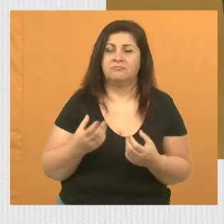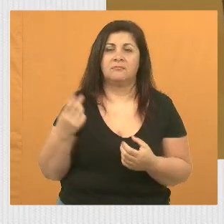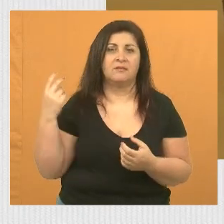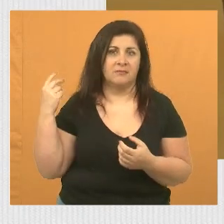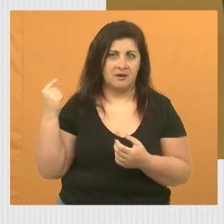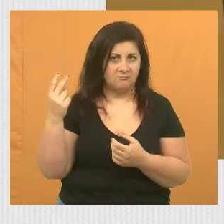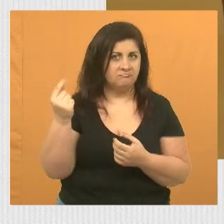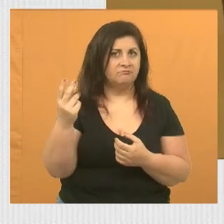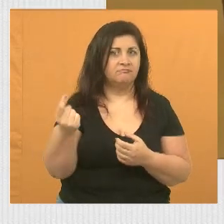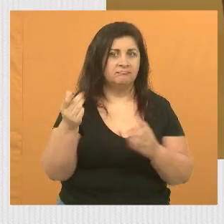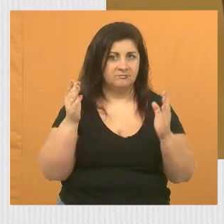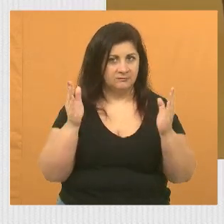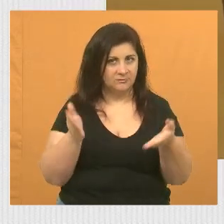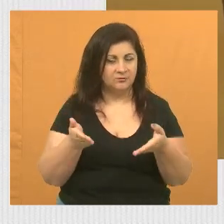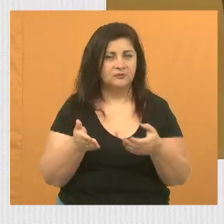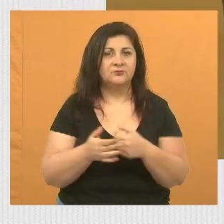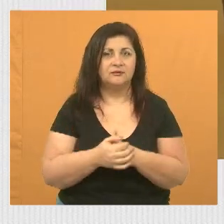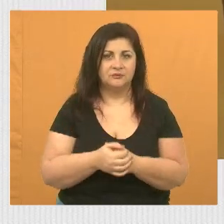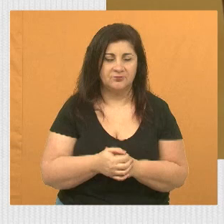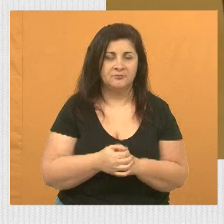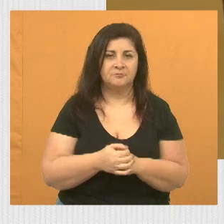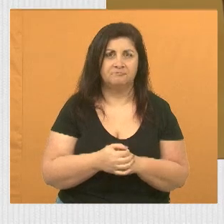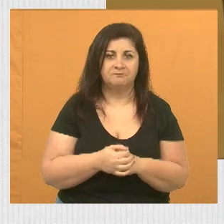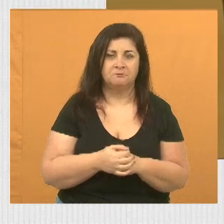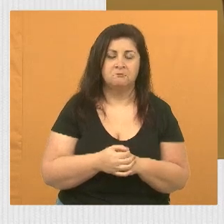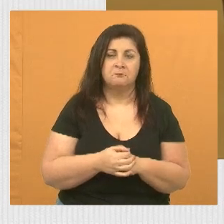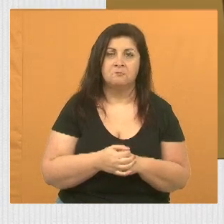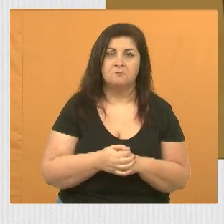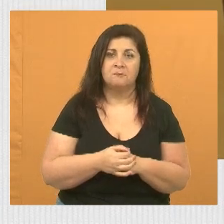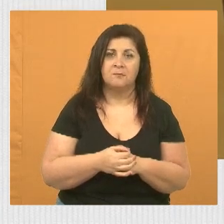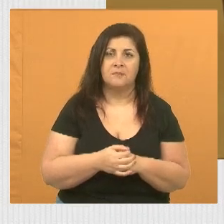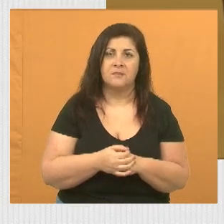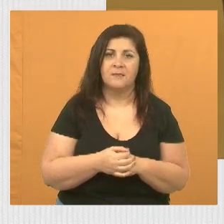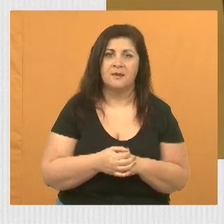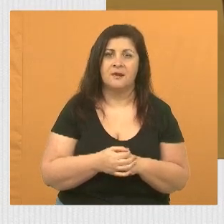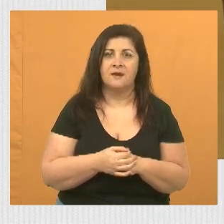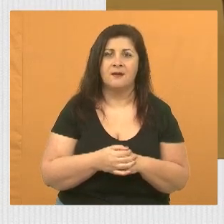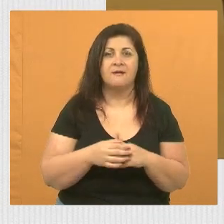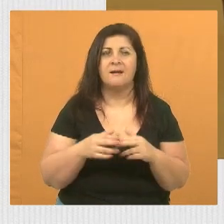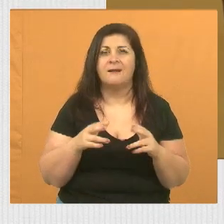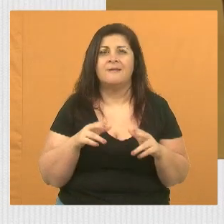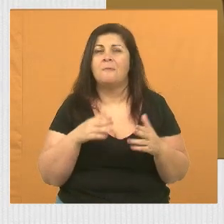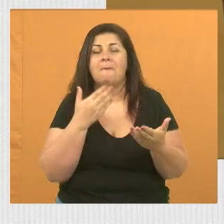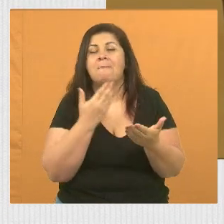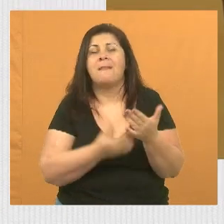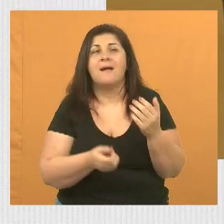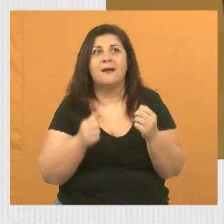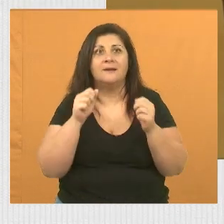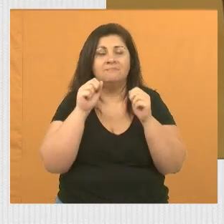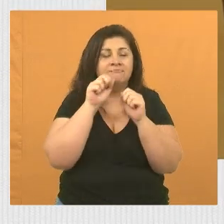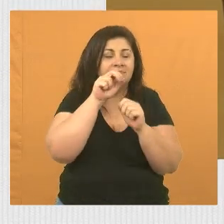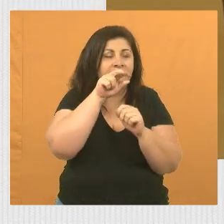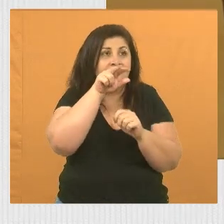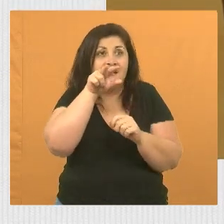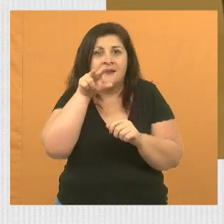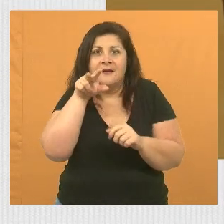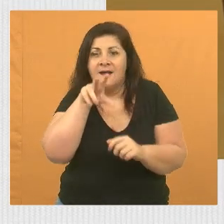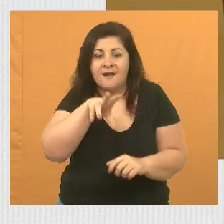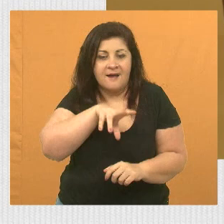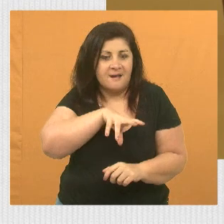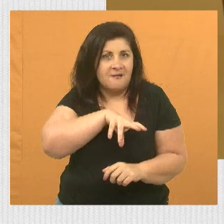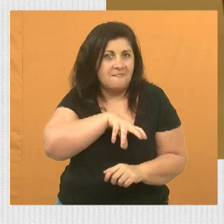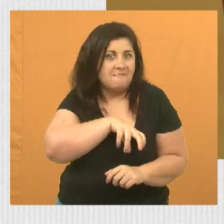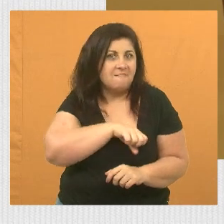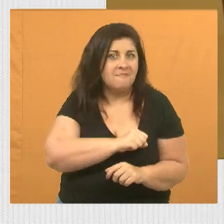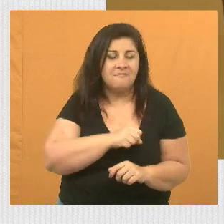já de caminhada, já tem um tempo de carreira, mas que não perde aquele brilho no olhar de receber uma